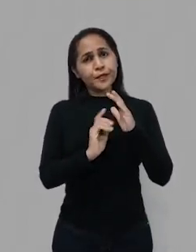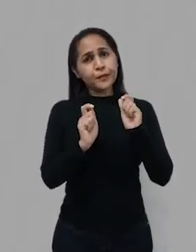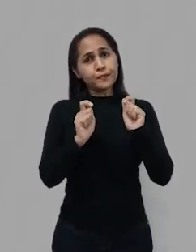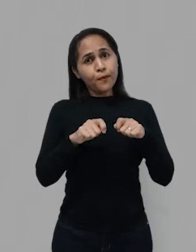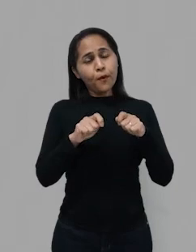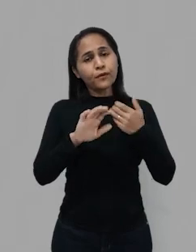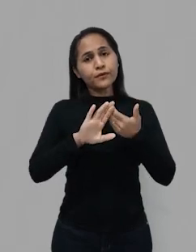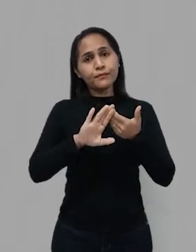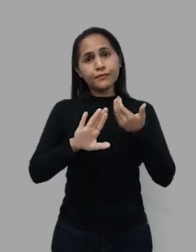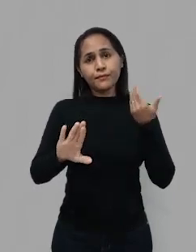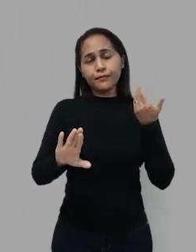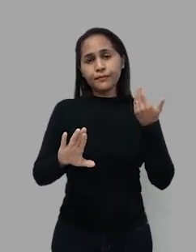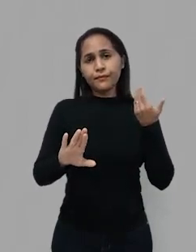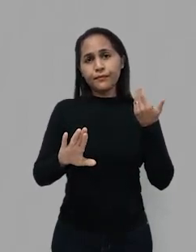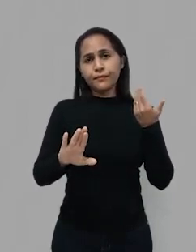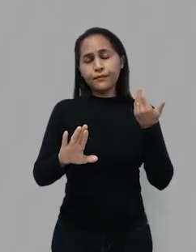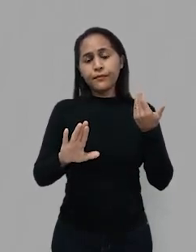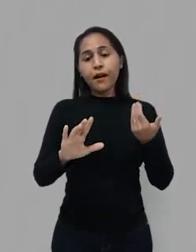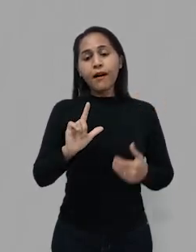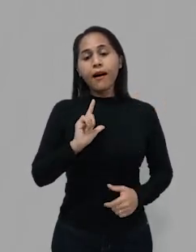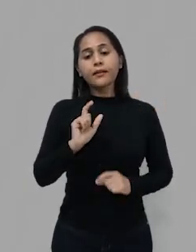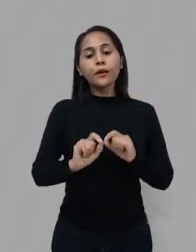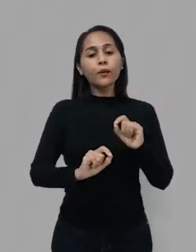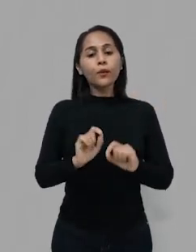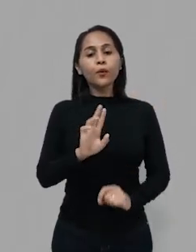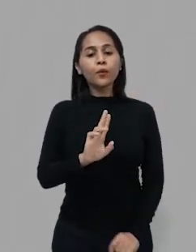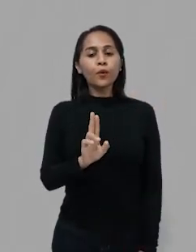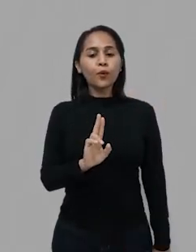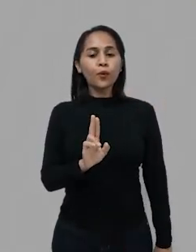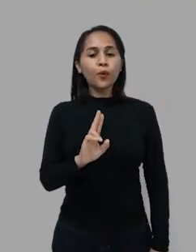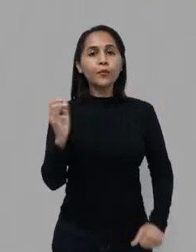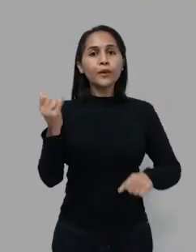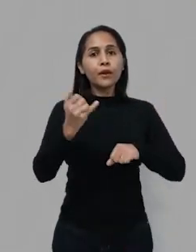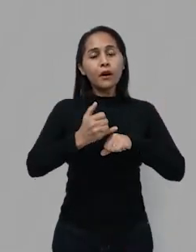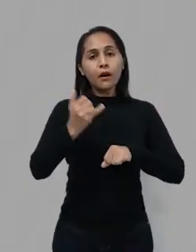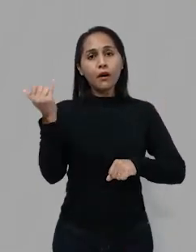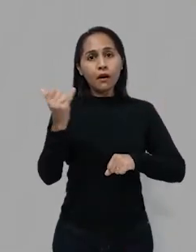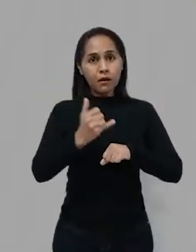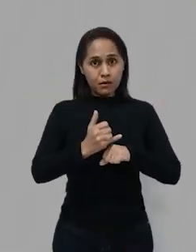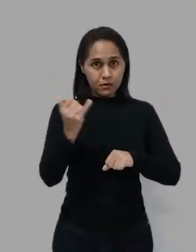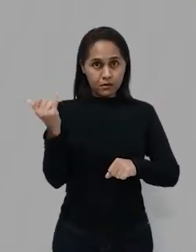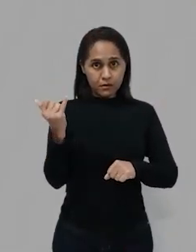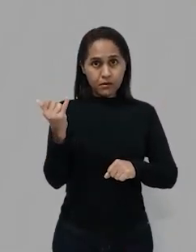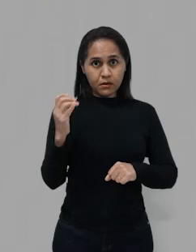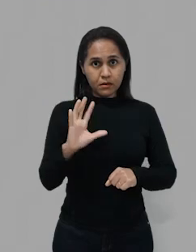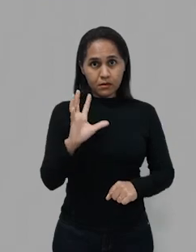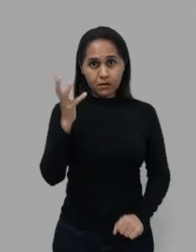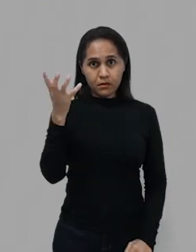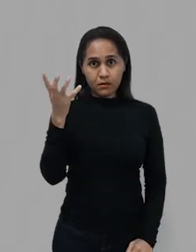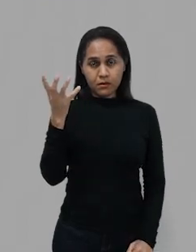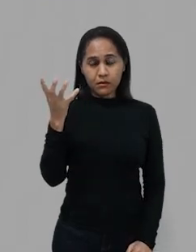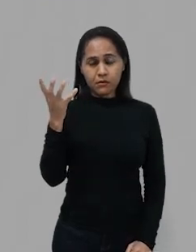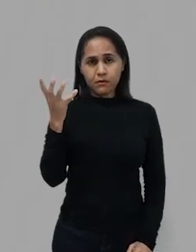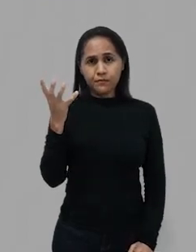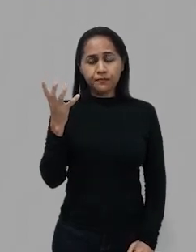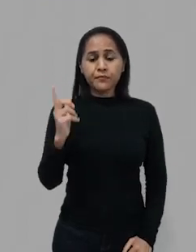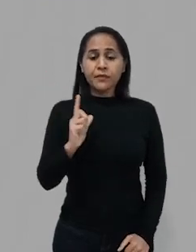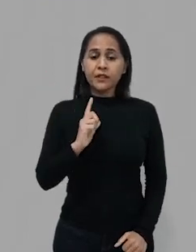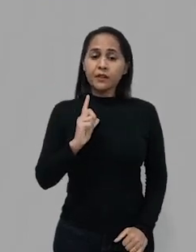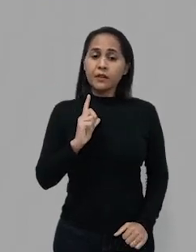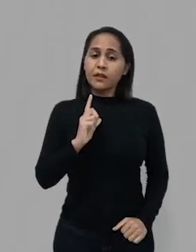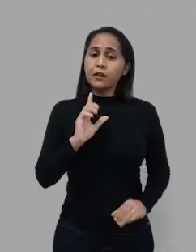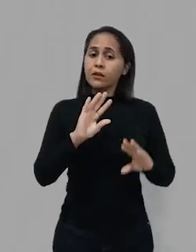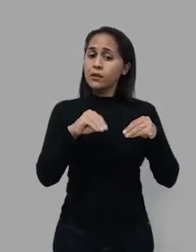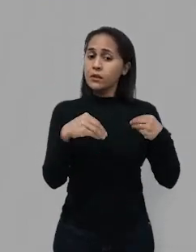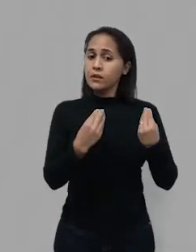separar. Aí, nesse caso, nós temos a ionização. Então, substâncias moleculares que apresentam